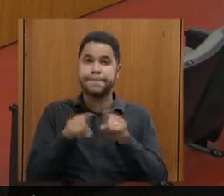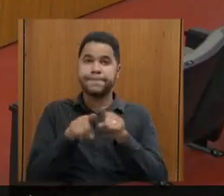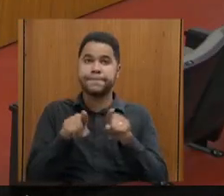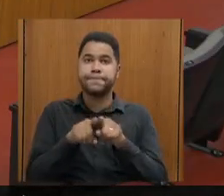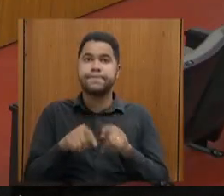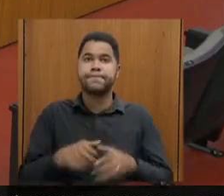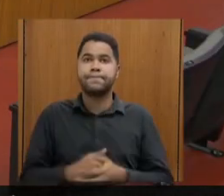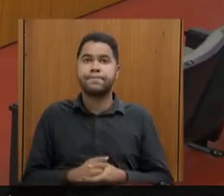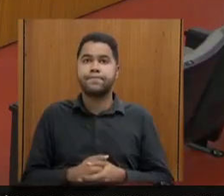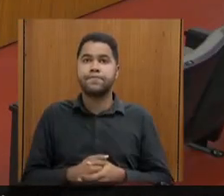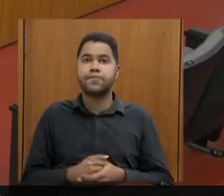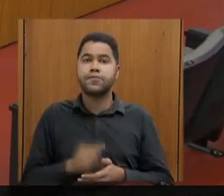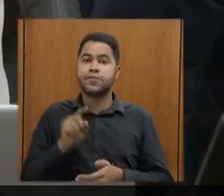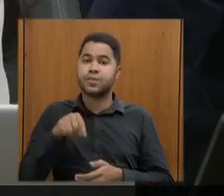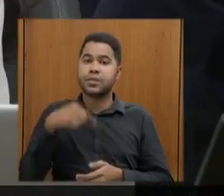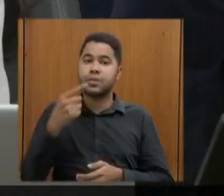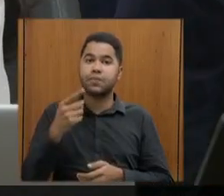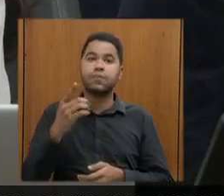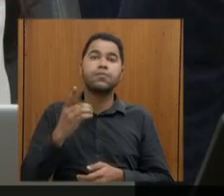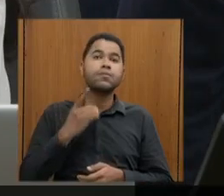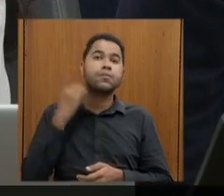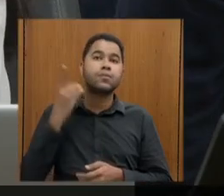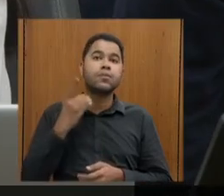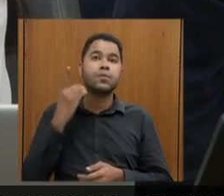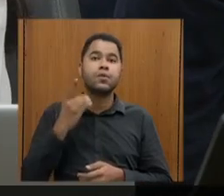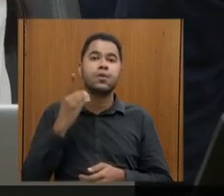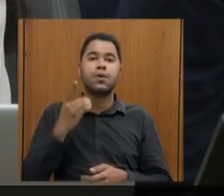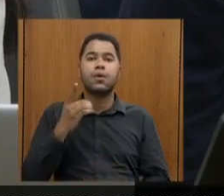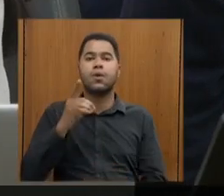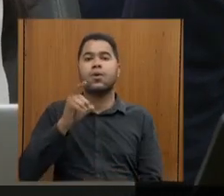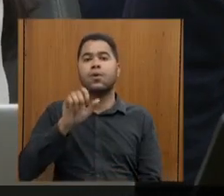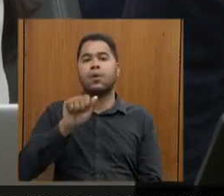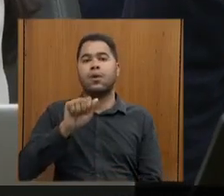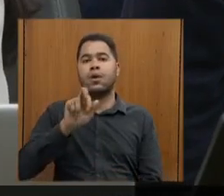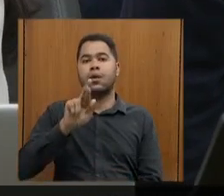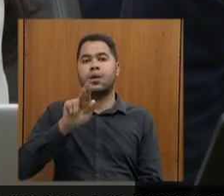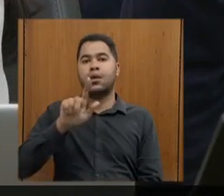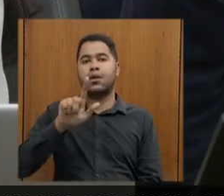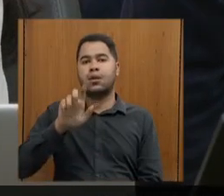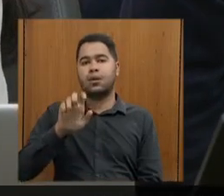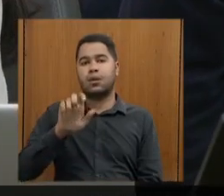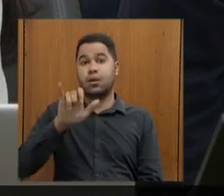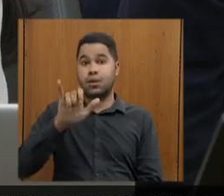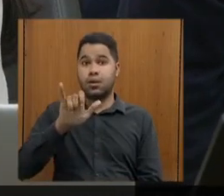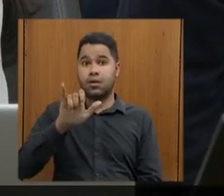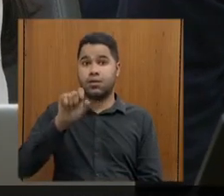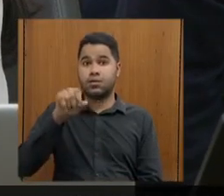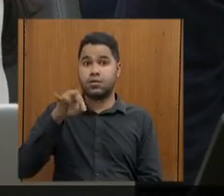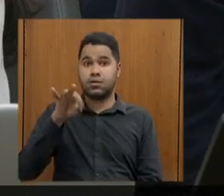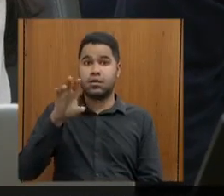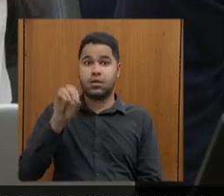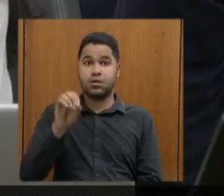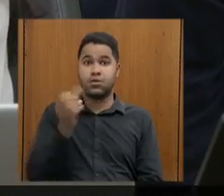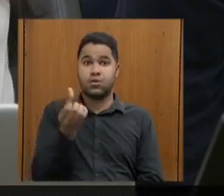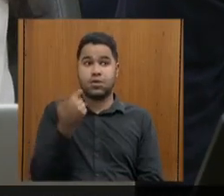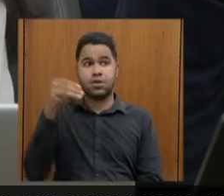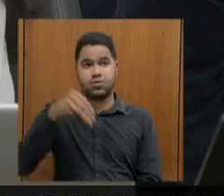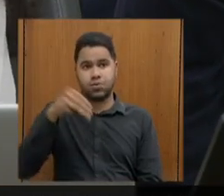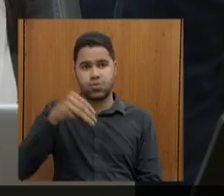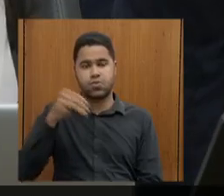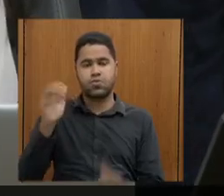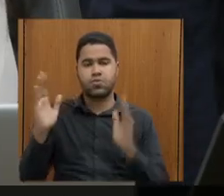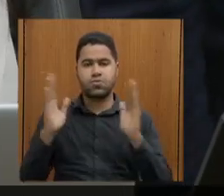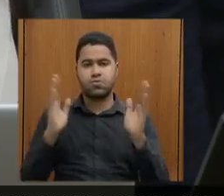também eu próximo Deputado Arlen Santiago considerações por seis minutos